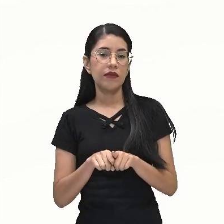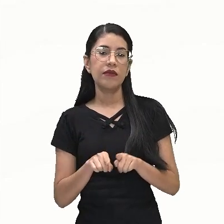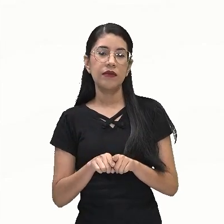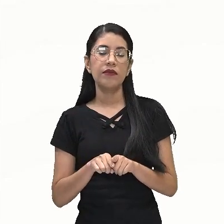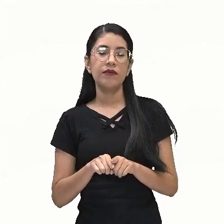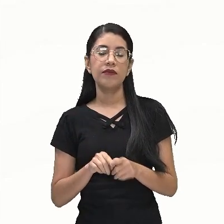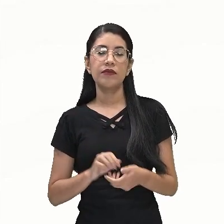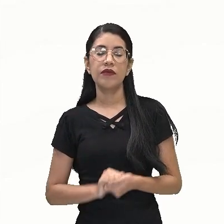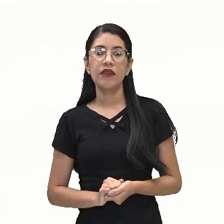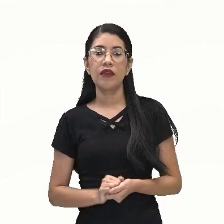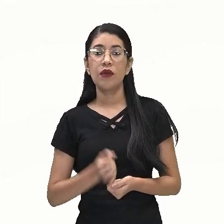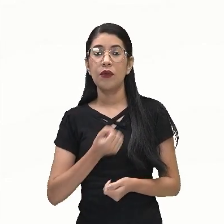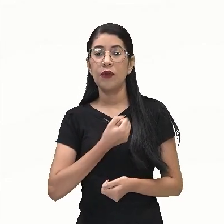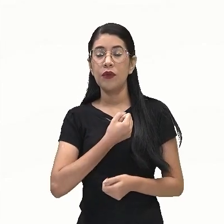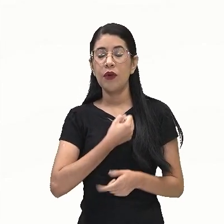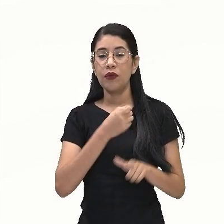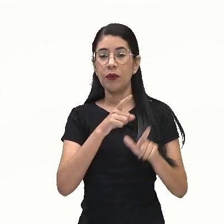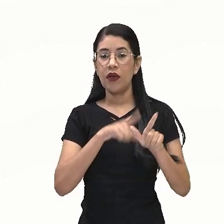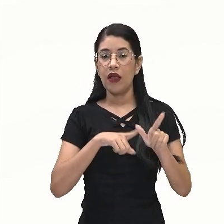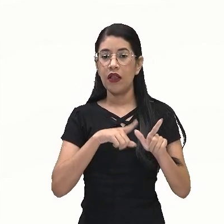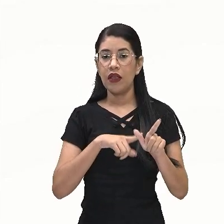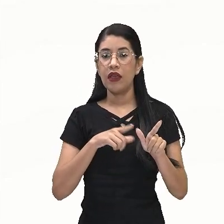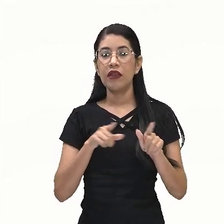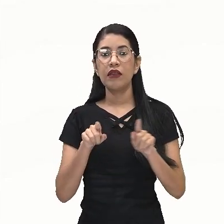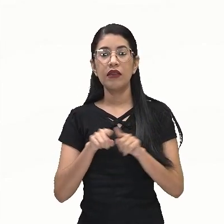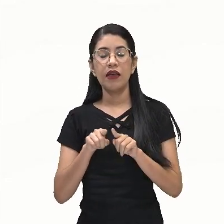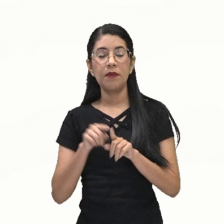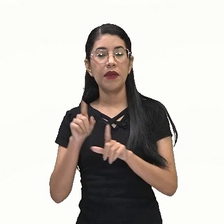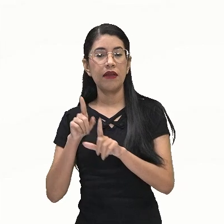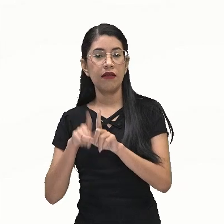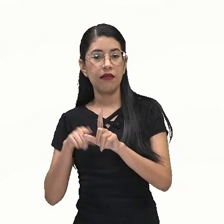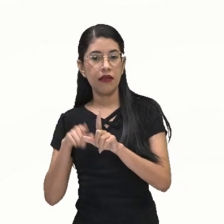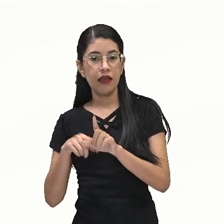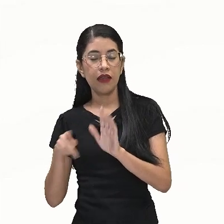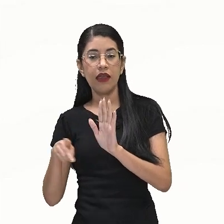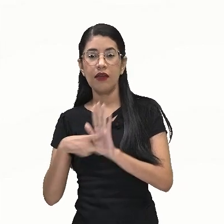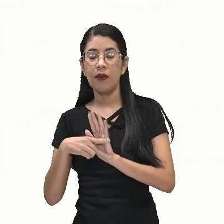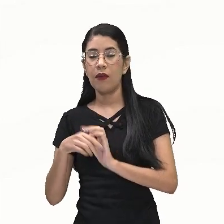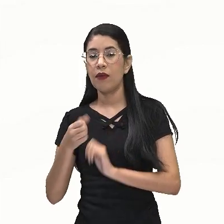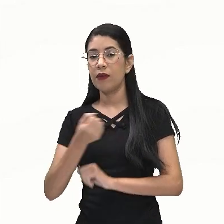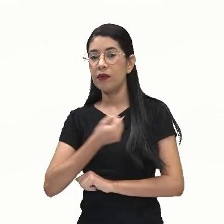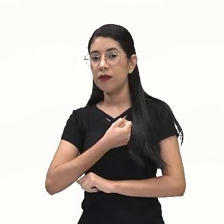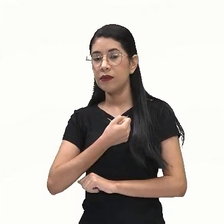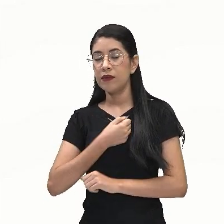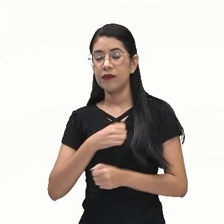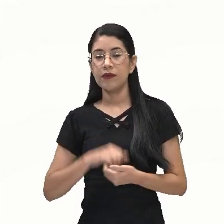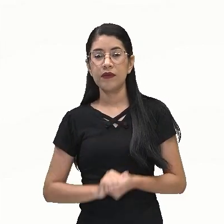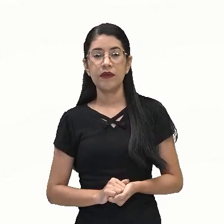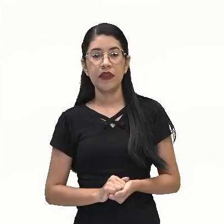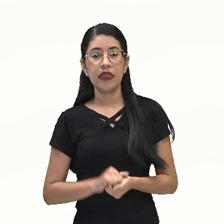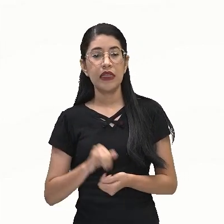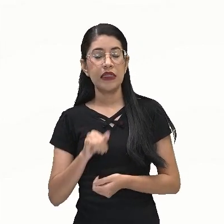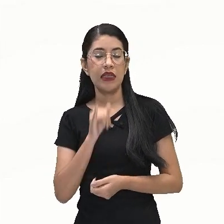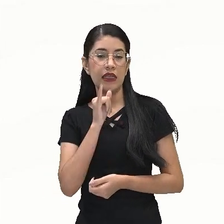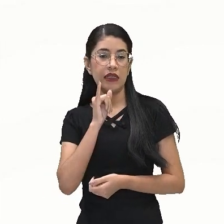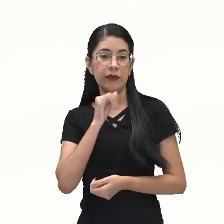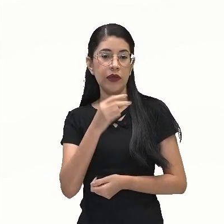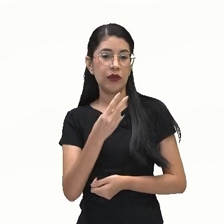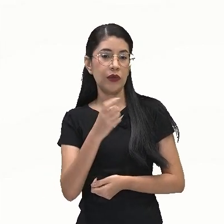O número que está à frente da letra, a letra e é igual a um número. Se eu tiver, ó, 2x igual a